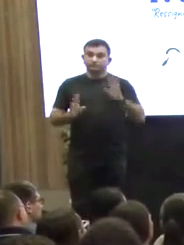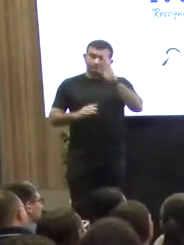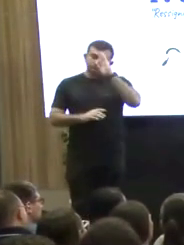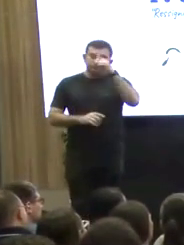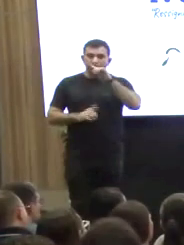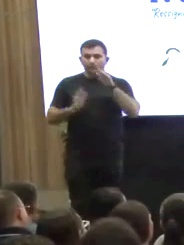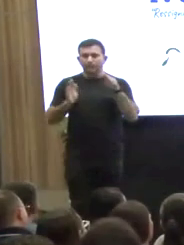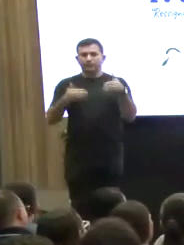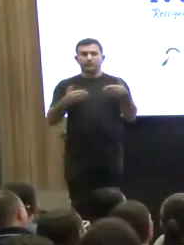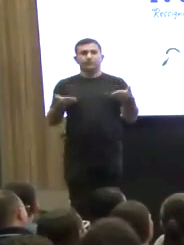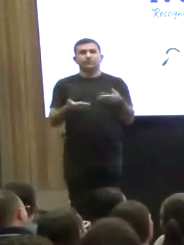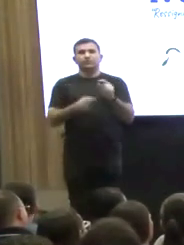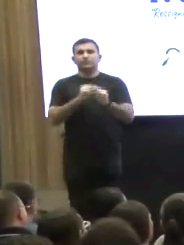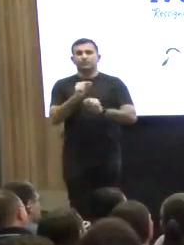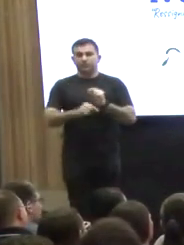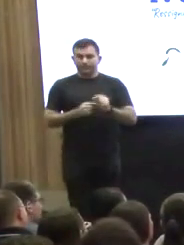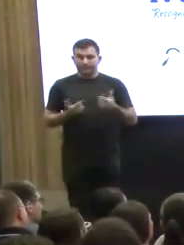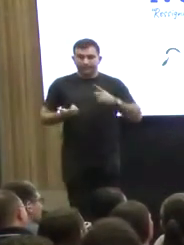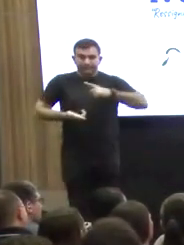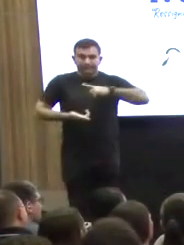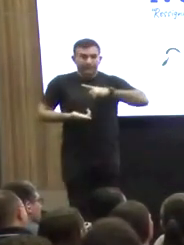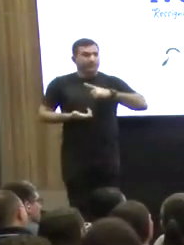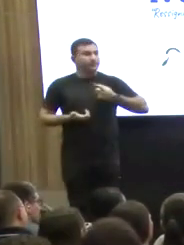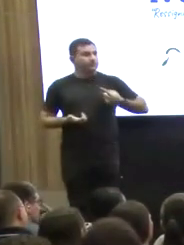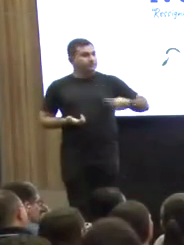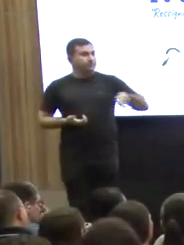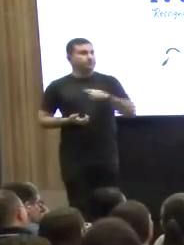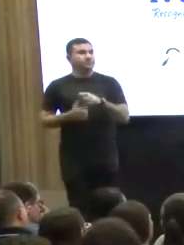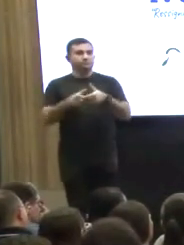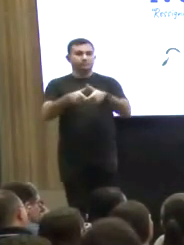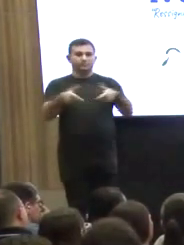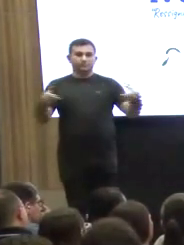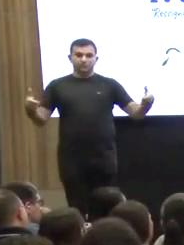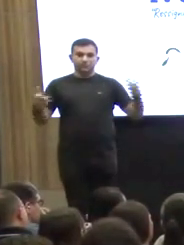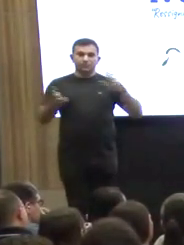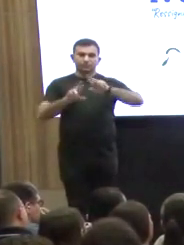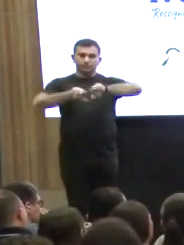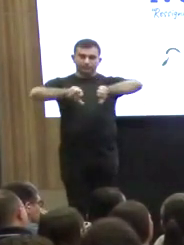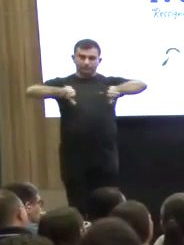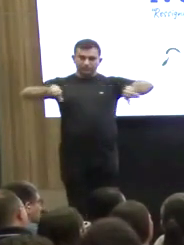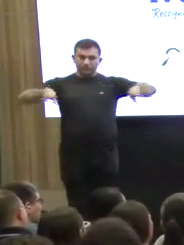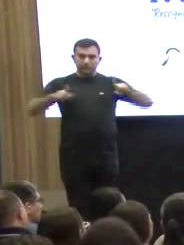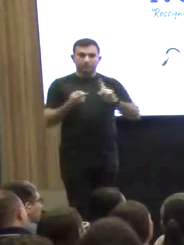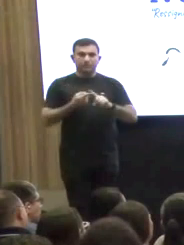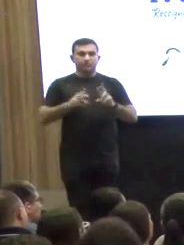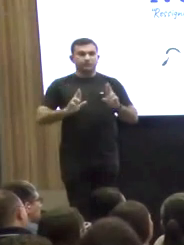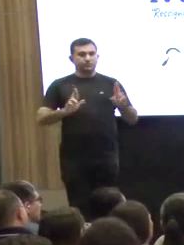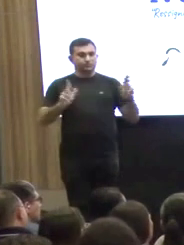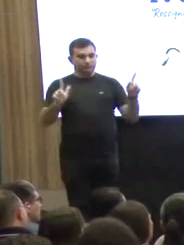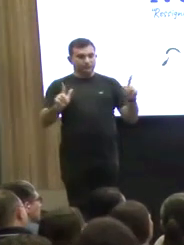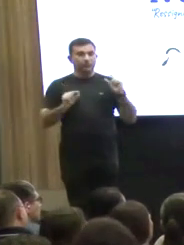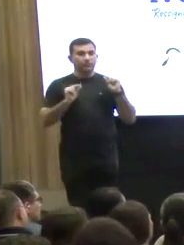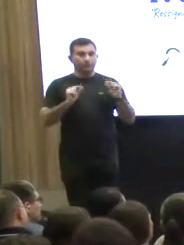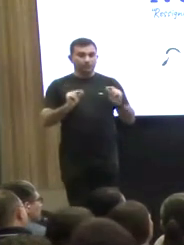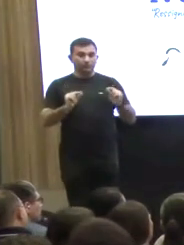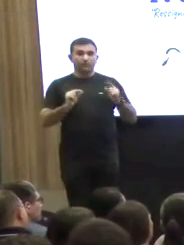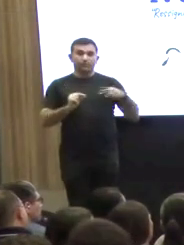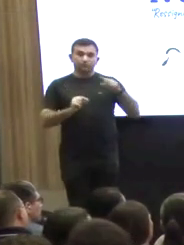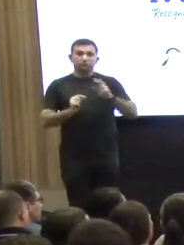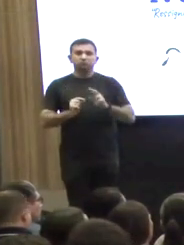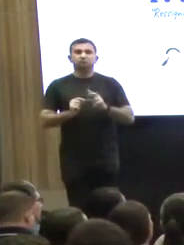então, para essa dimensão da diversidade e da diferença, na educação hoje, principalmente, é